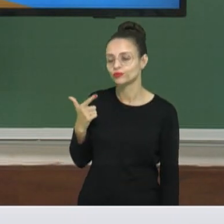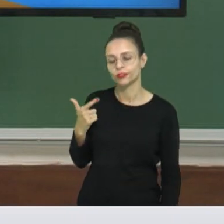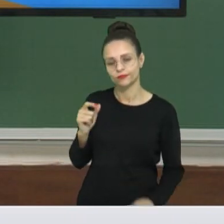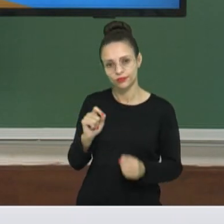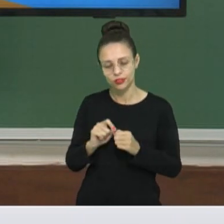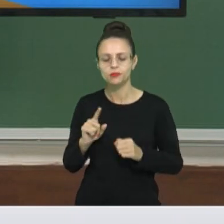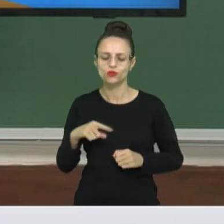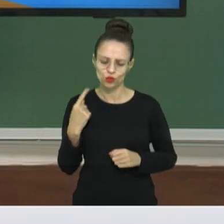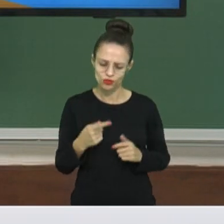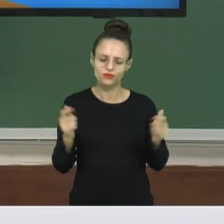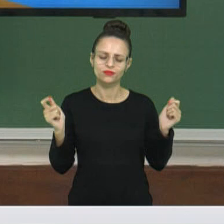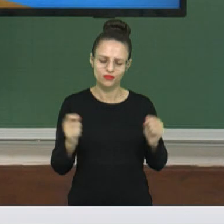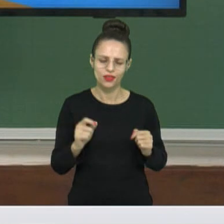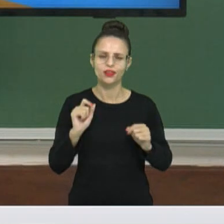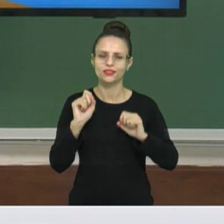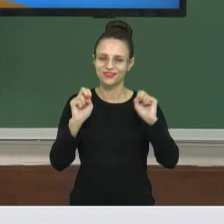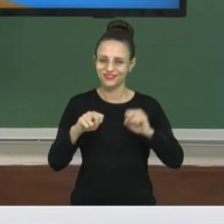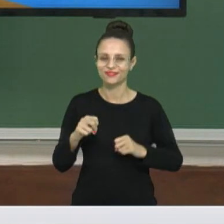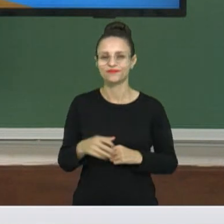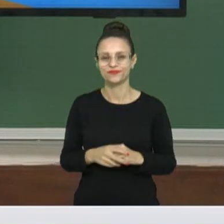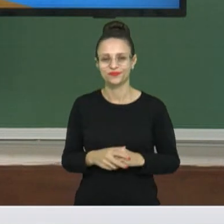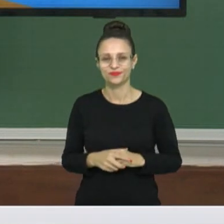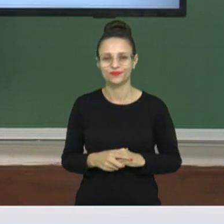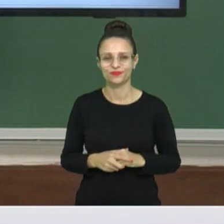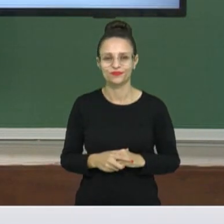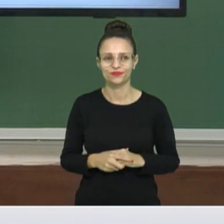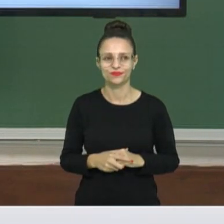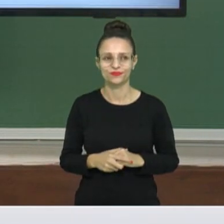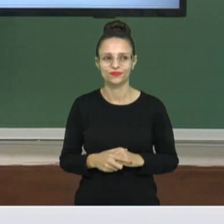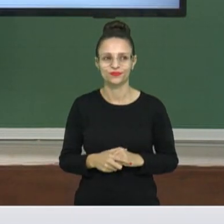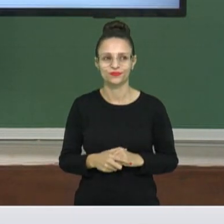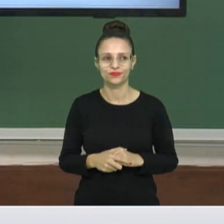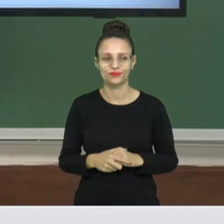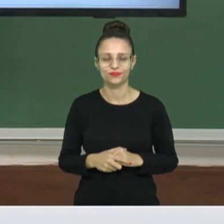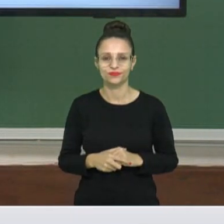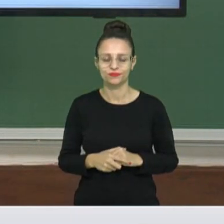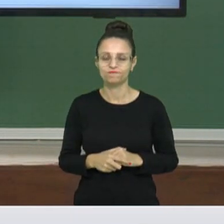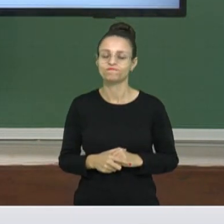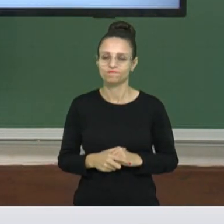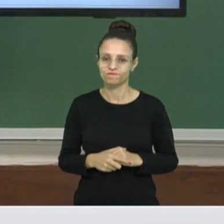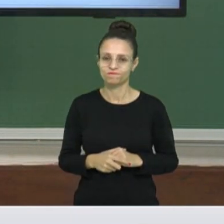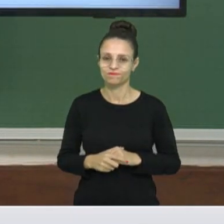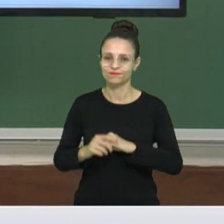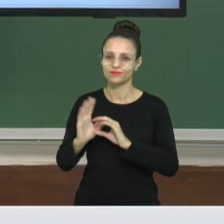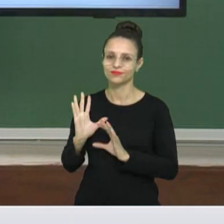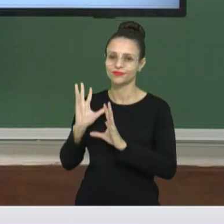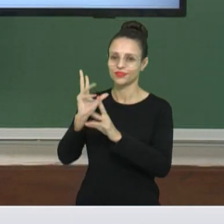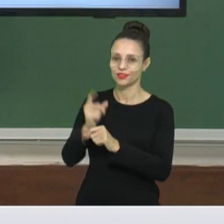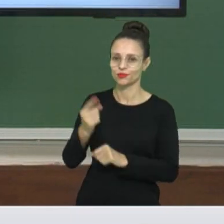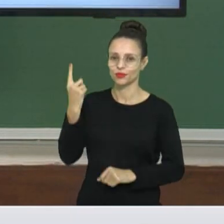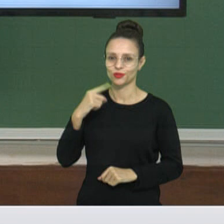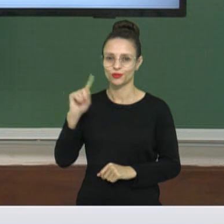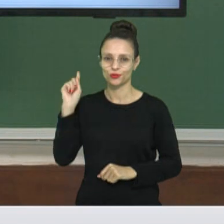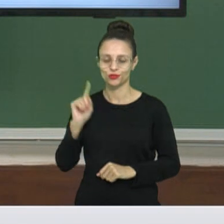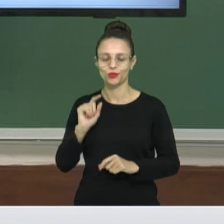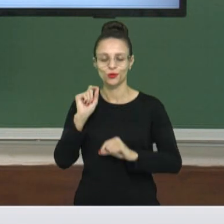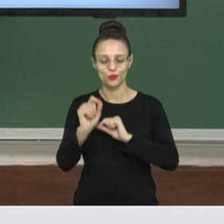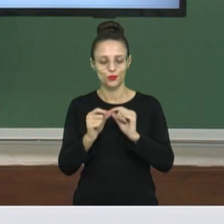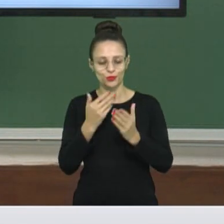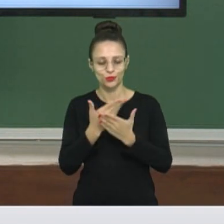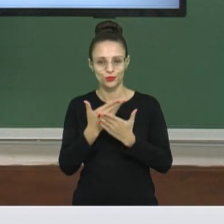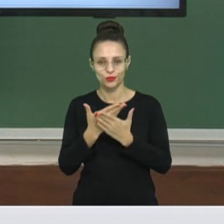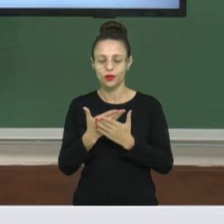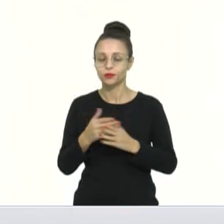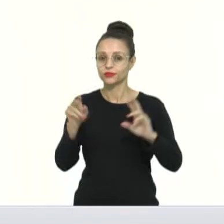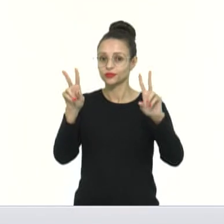sim, muito o que fazer. Tá bom, pessoal? Vamos retomar a aula passada. O que nós vimos?